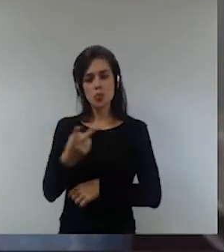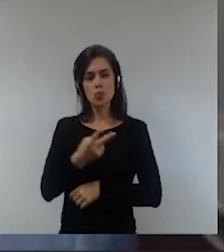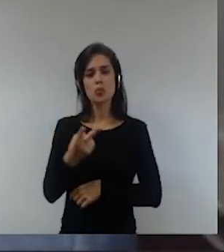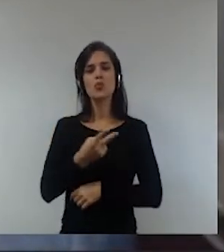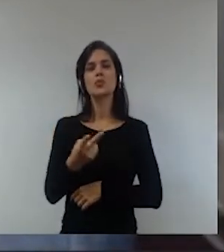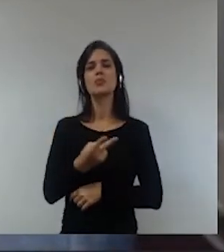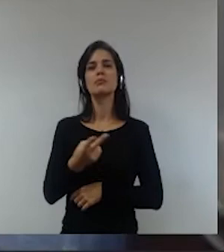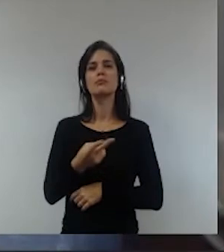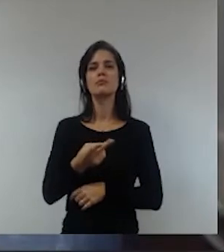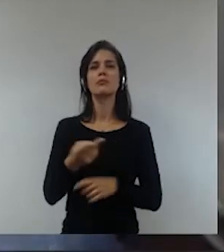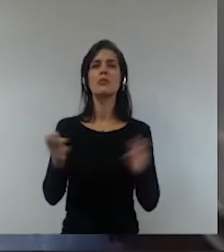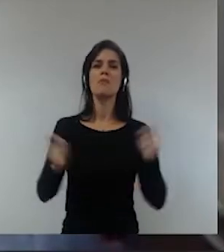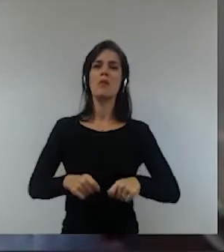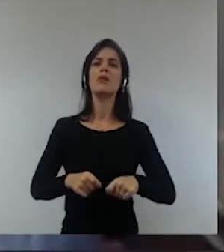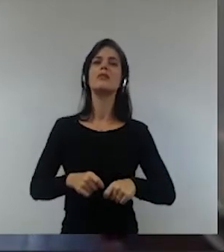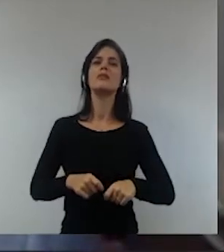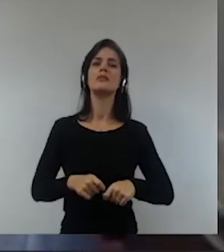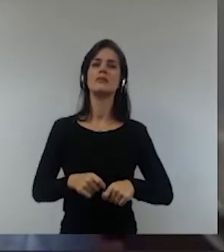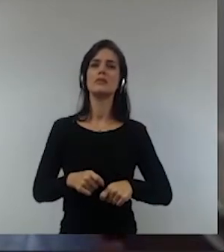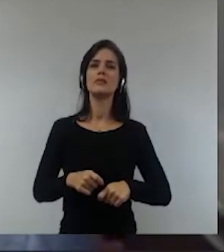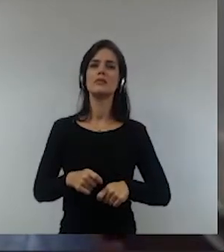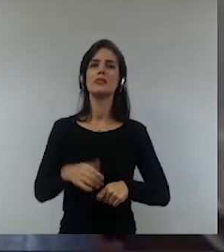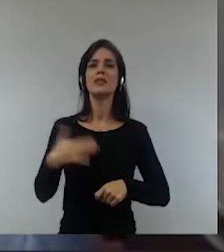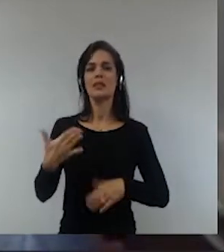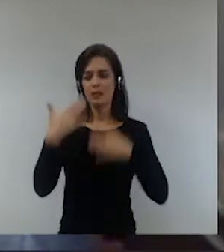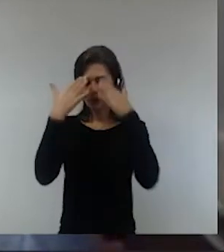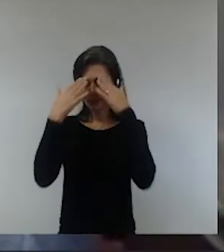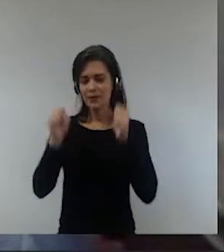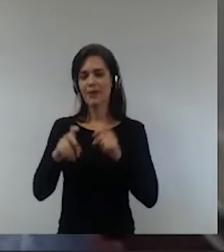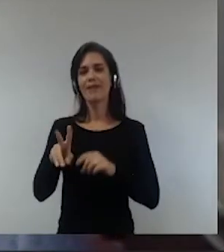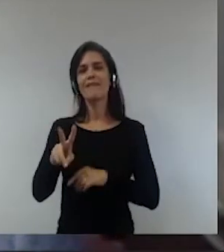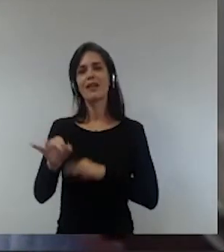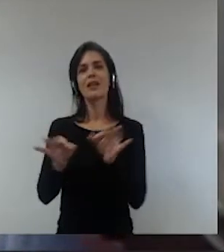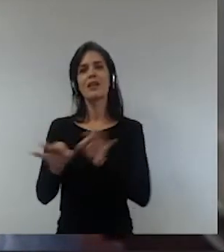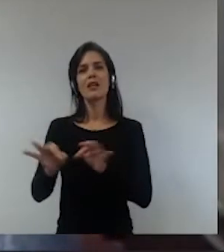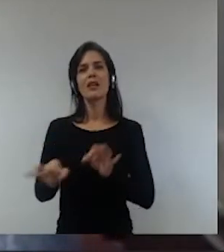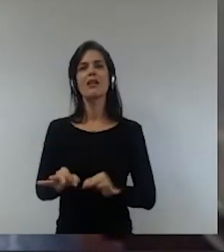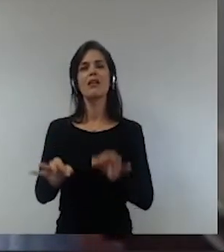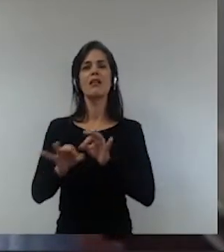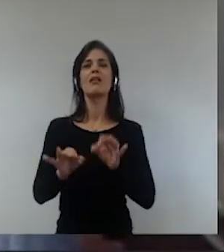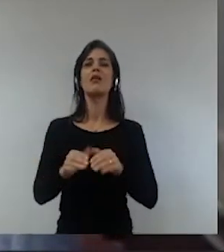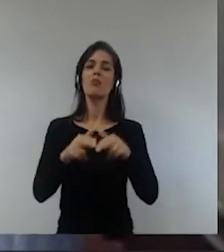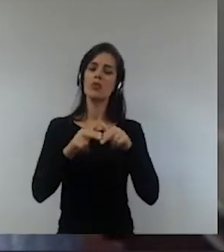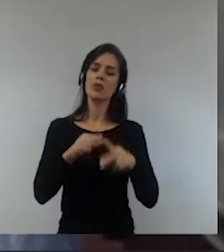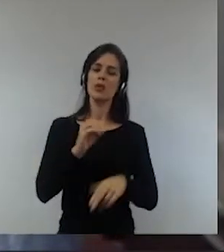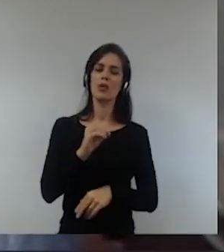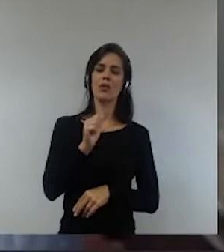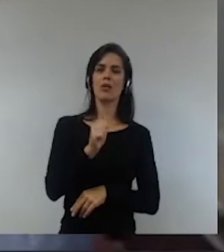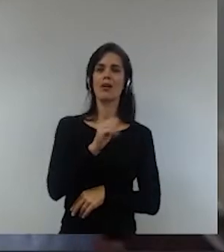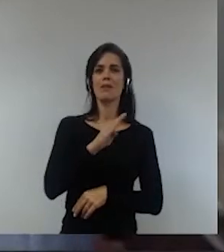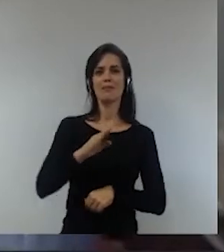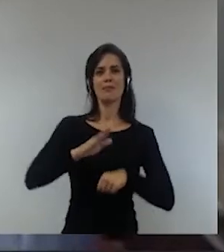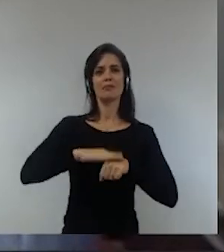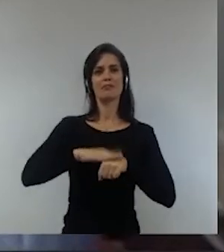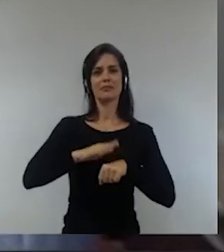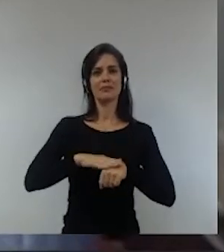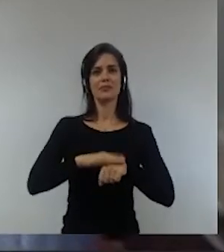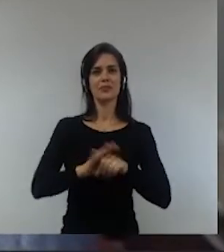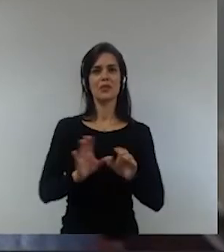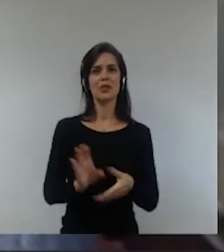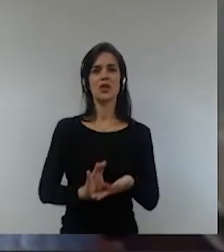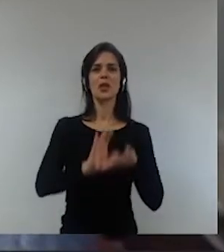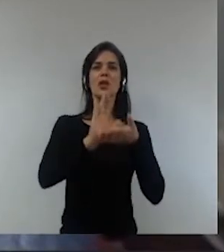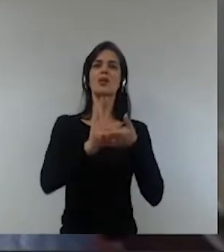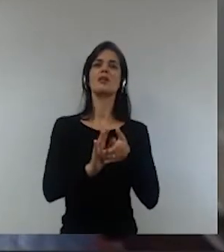da possibilidade dos próprios tribunais regulamentarem essa situação, é que a OAB, por uma iniciativa tanto da Comissão de